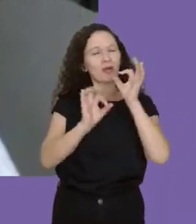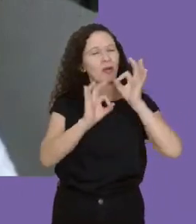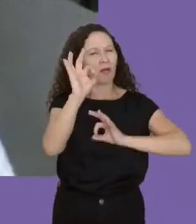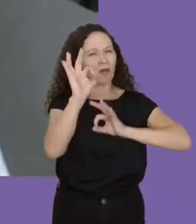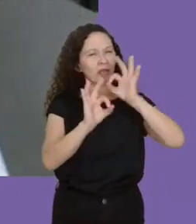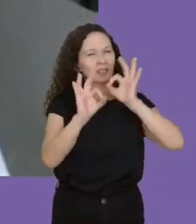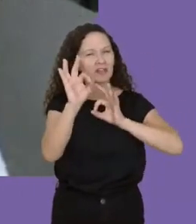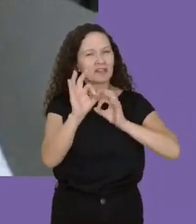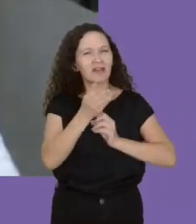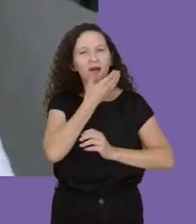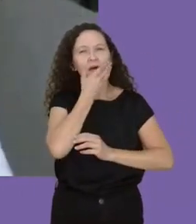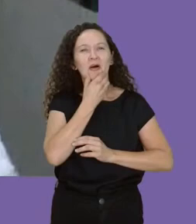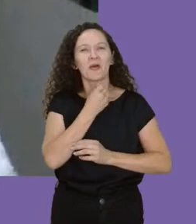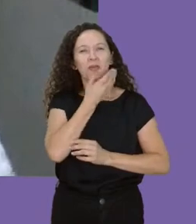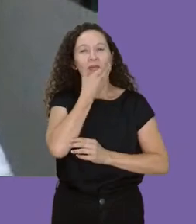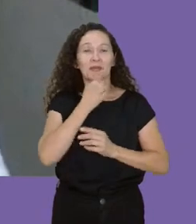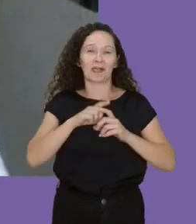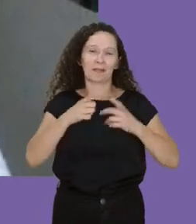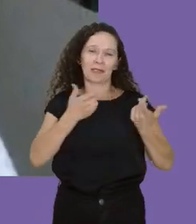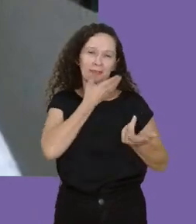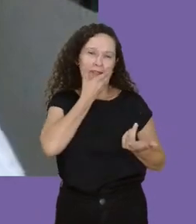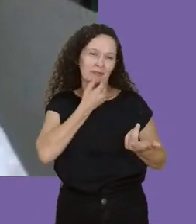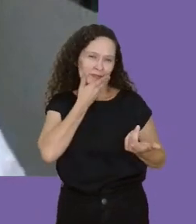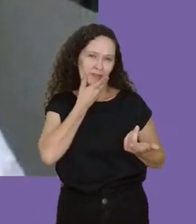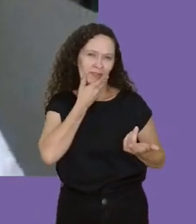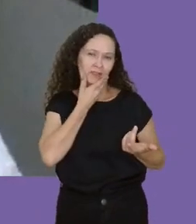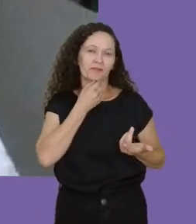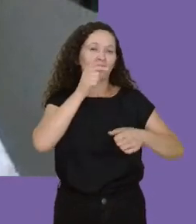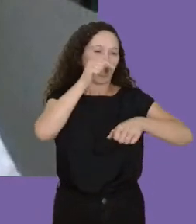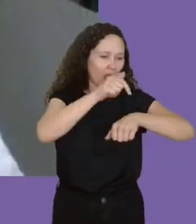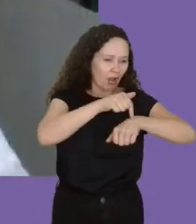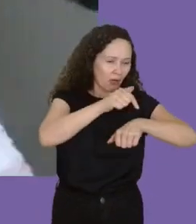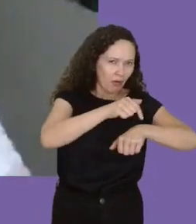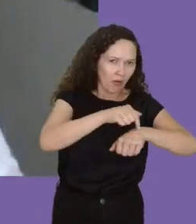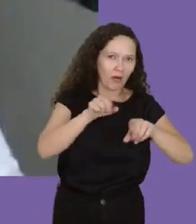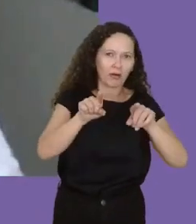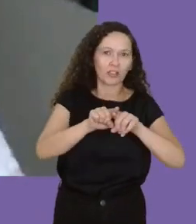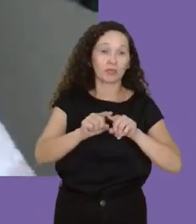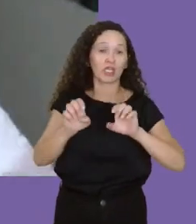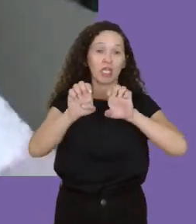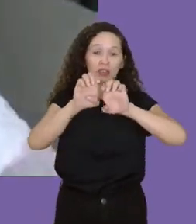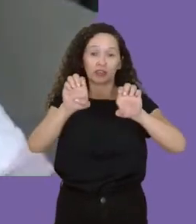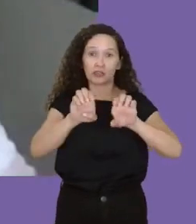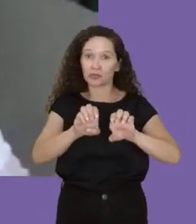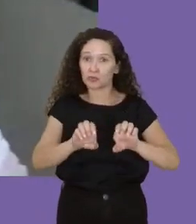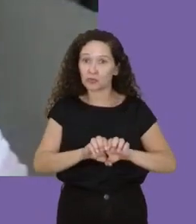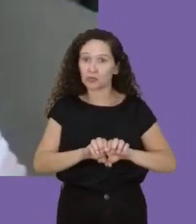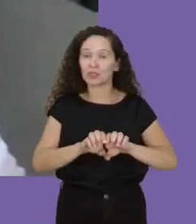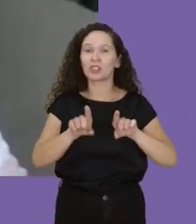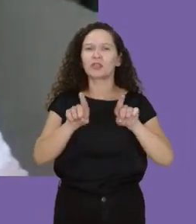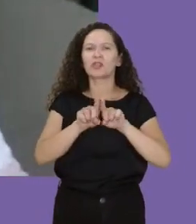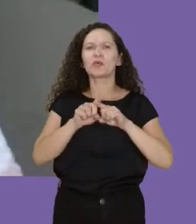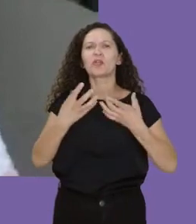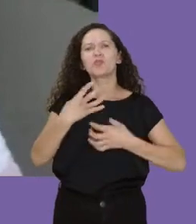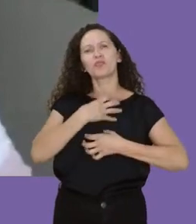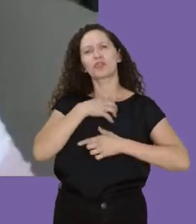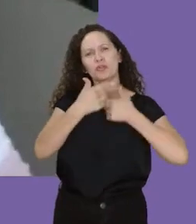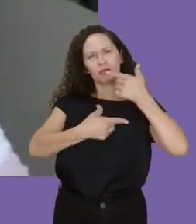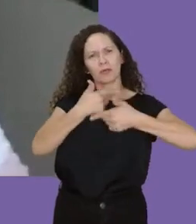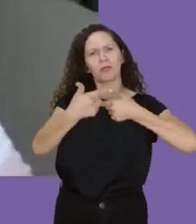de uma maneira masculina, seja pelos horários, seja pela estrutura, seja pelas